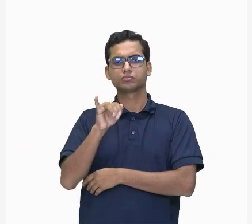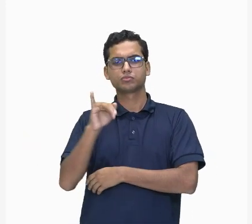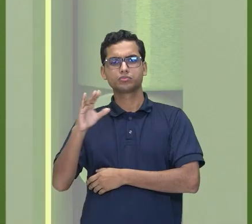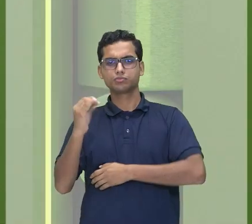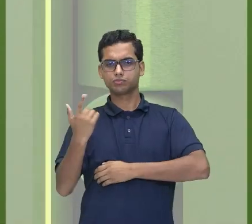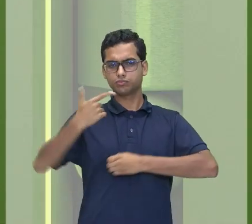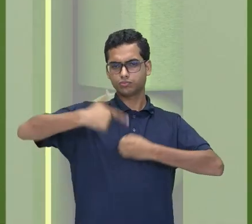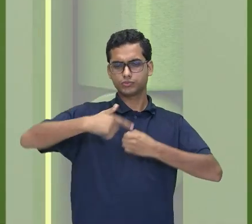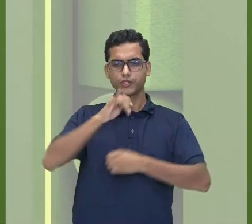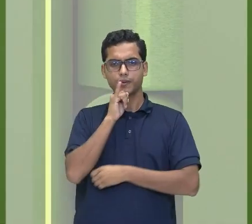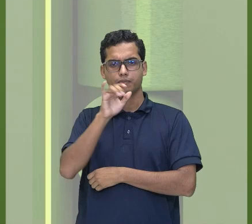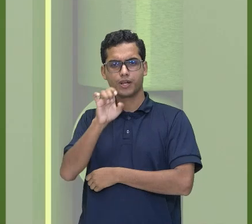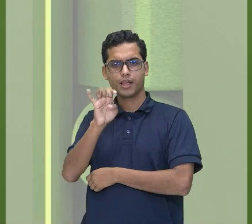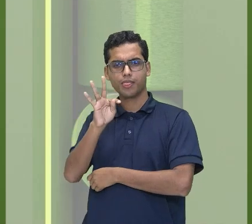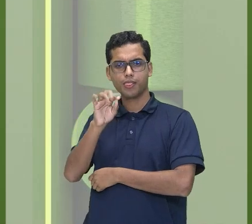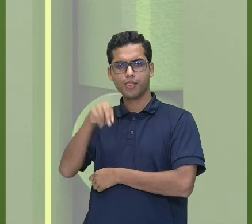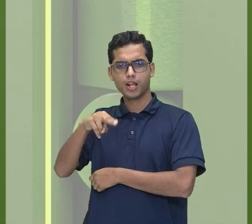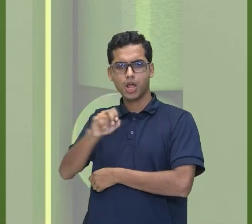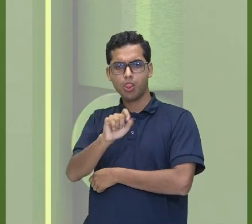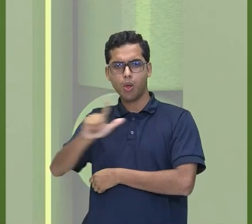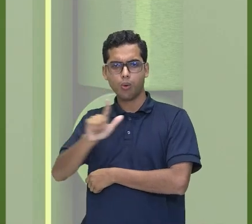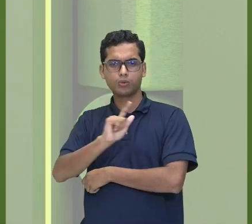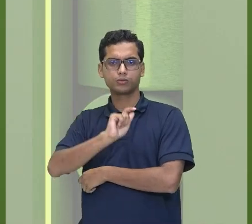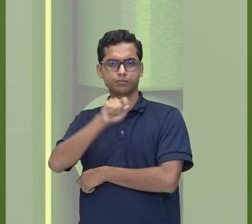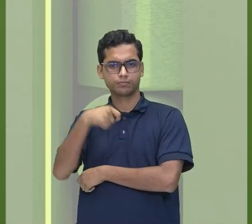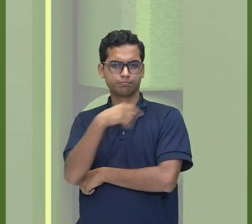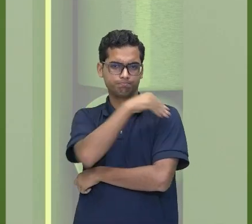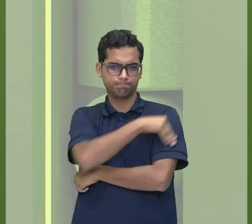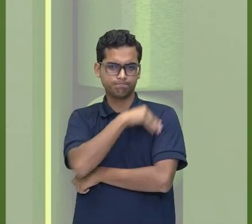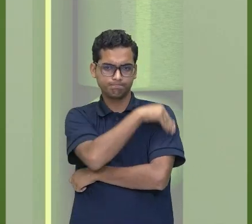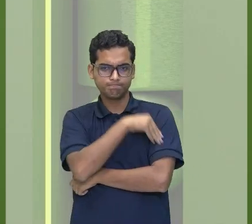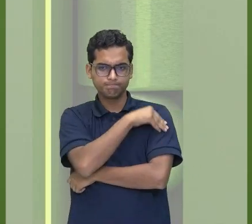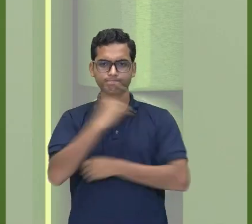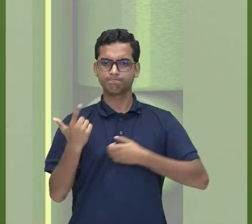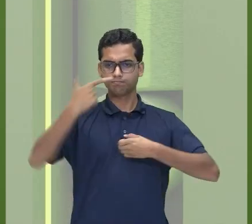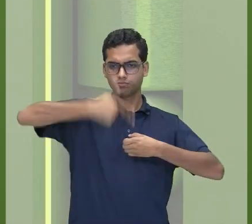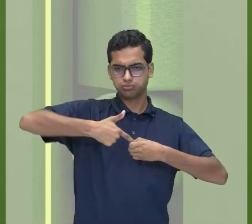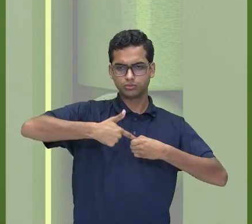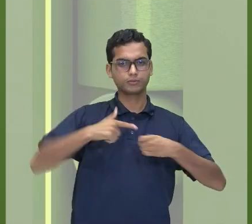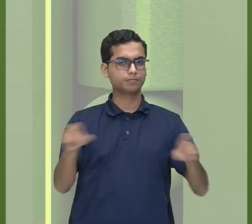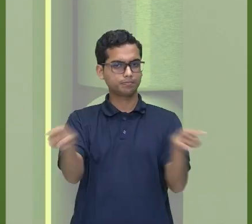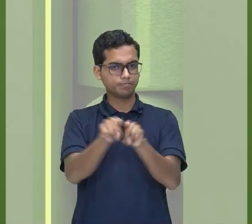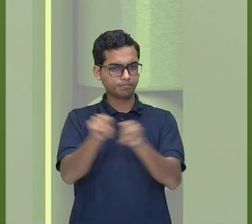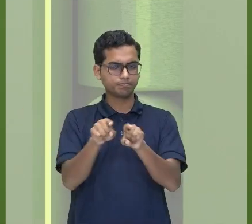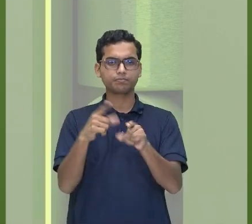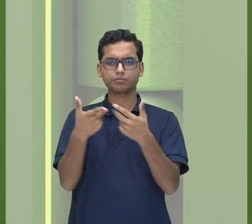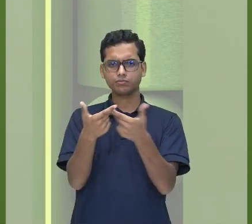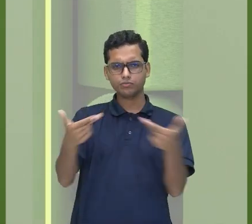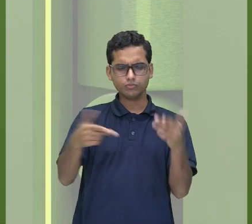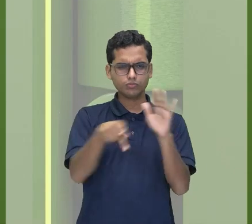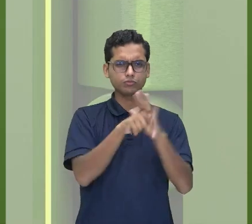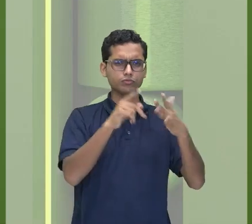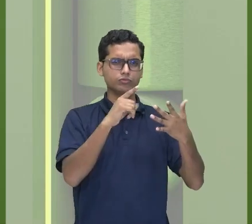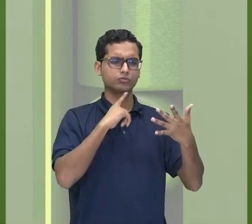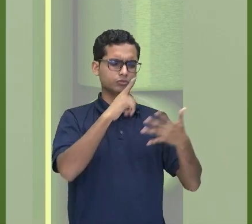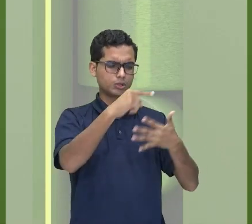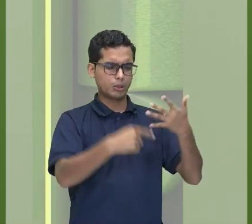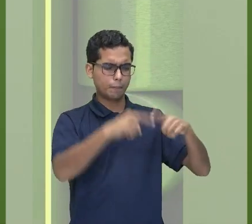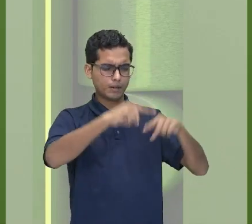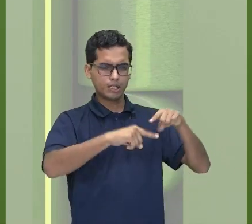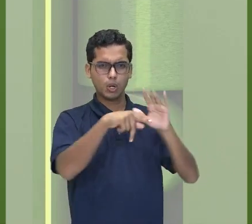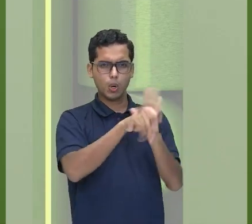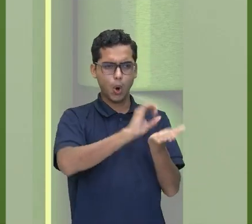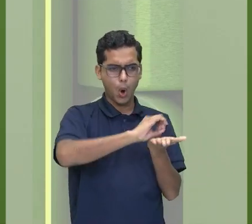como cascas, bagaços, por exemplo, que antes eram até descartados, podem se tornar fontes de energia, tá? Eles